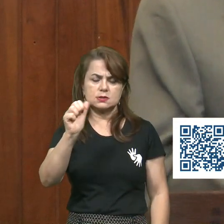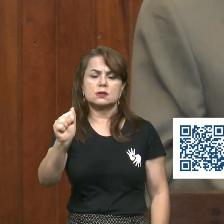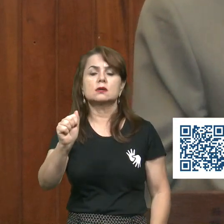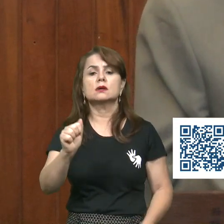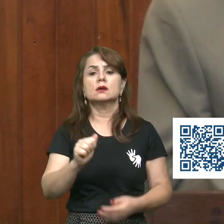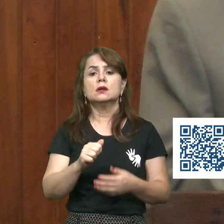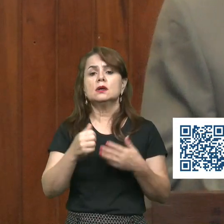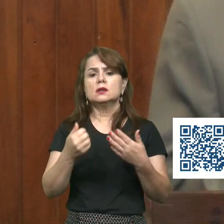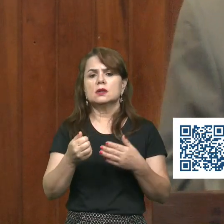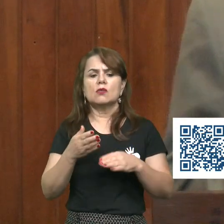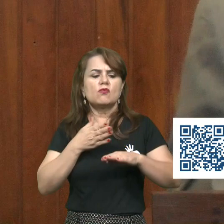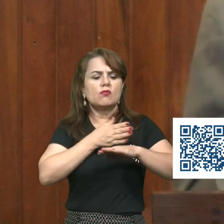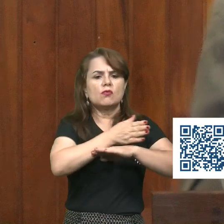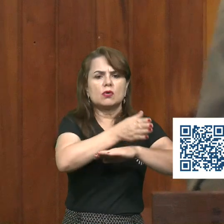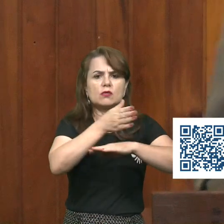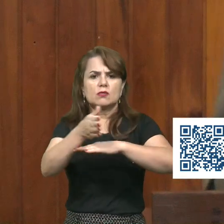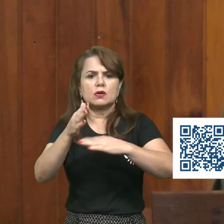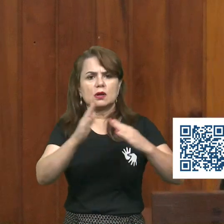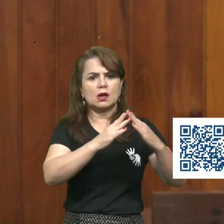verificação casa em casa.